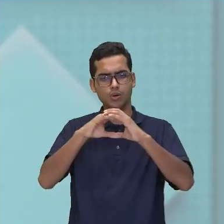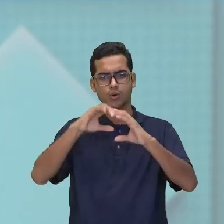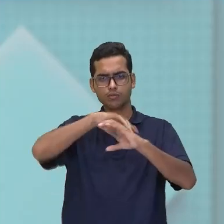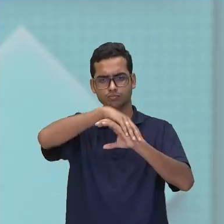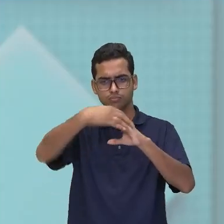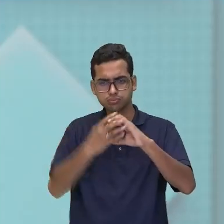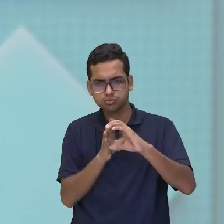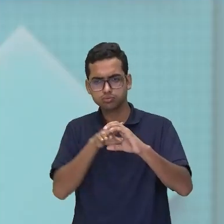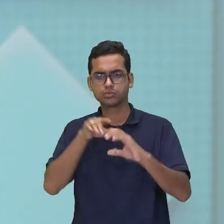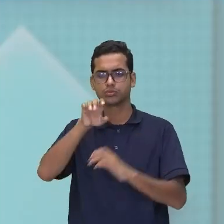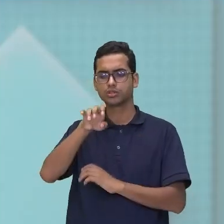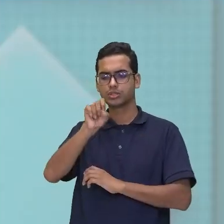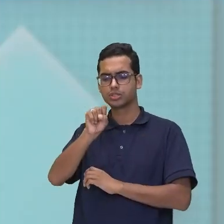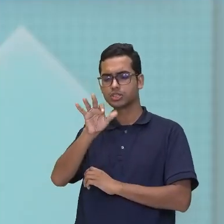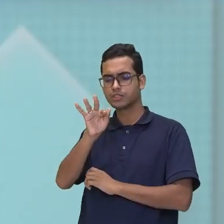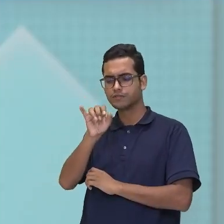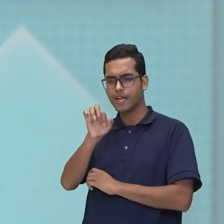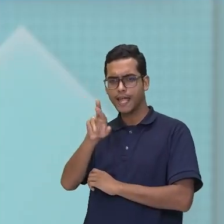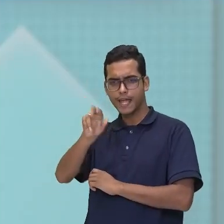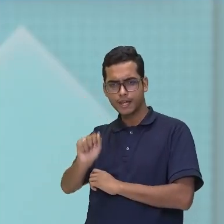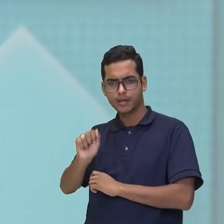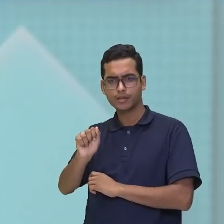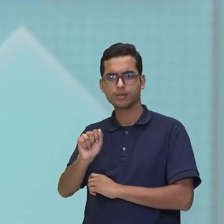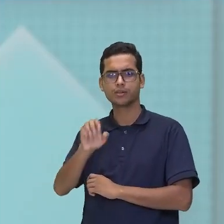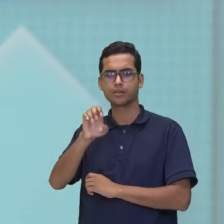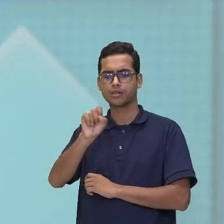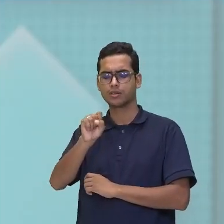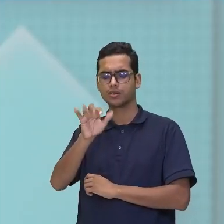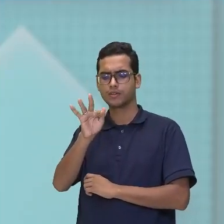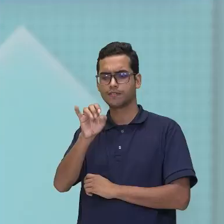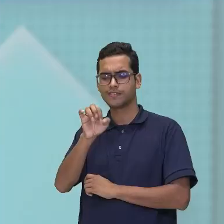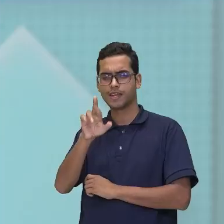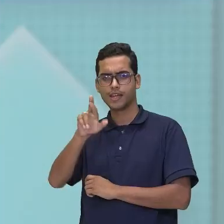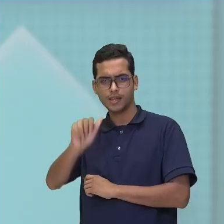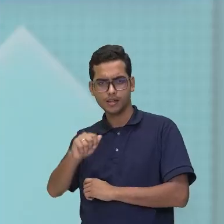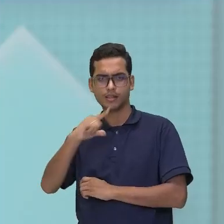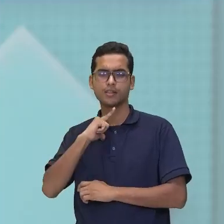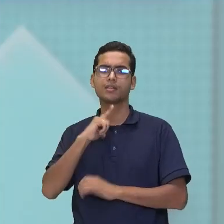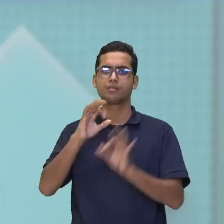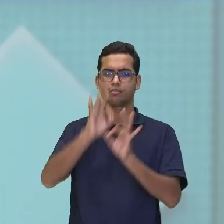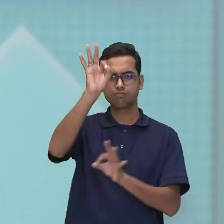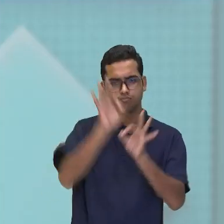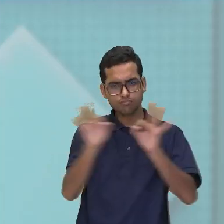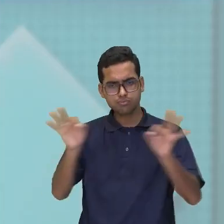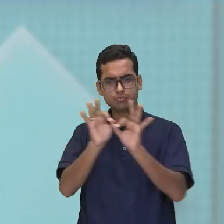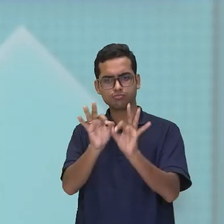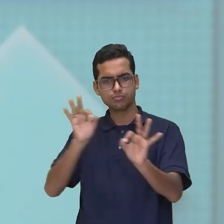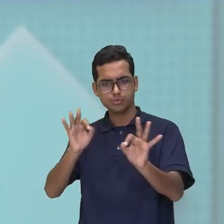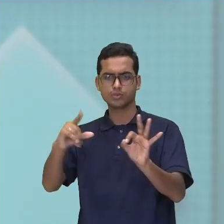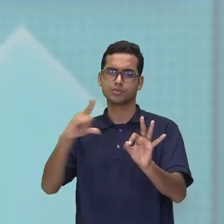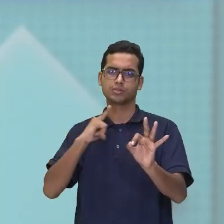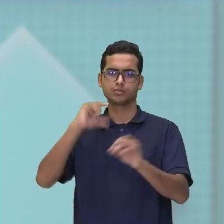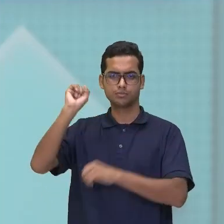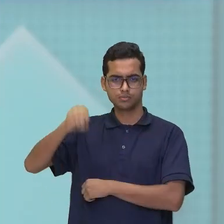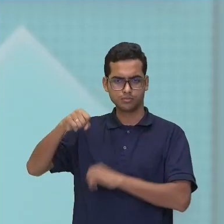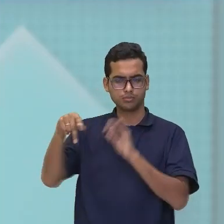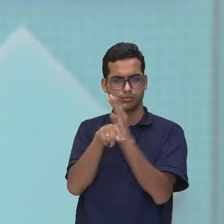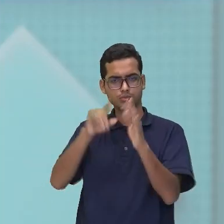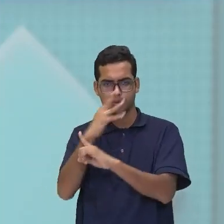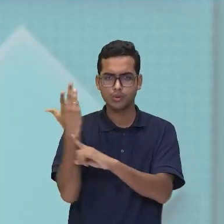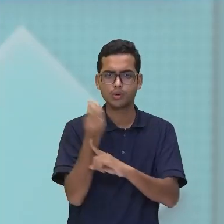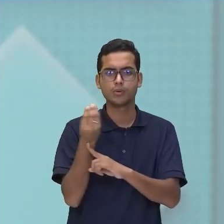esfera vai ser tridimensional, porque ela vai ter altura, largura e profundidade. A arte egípcia